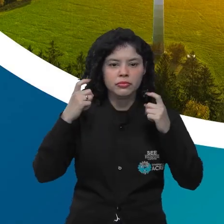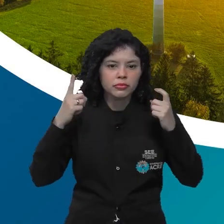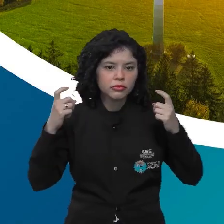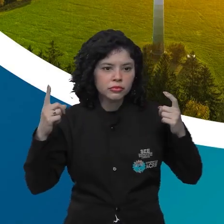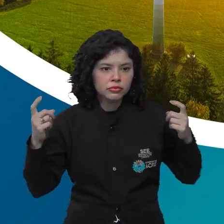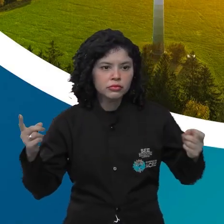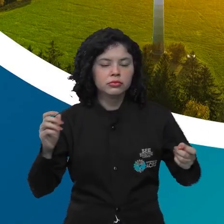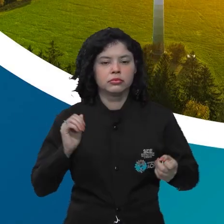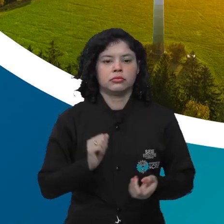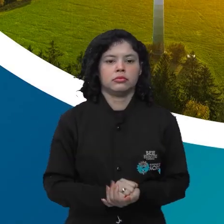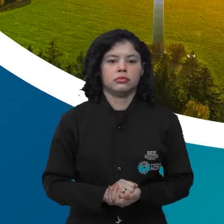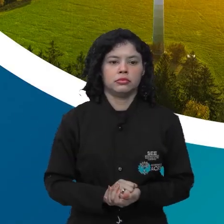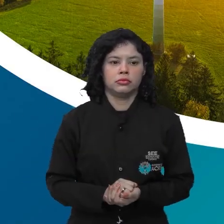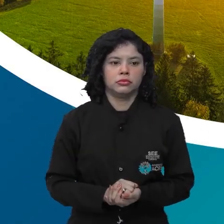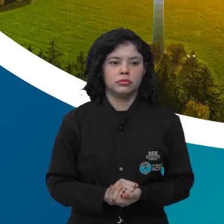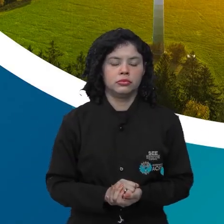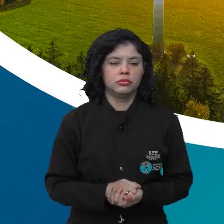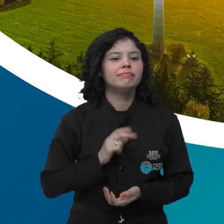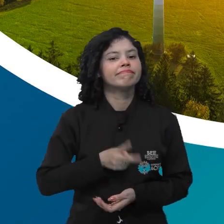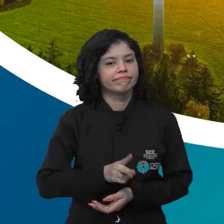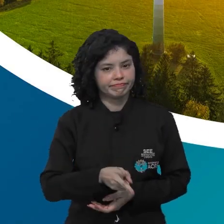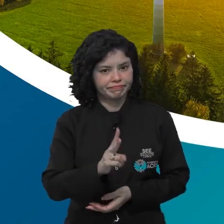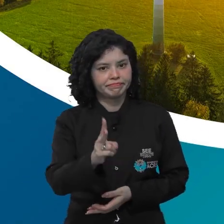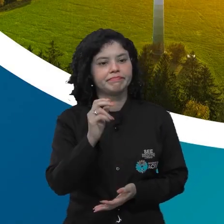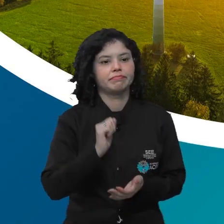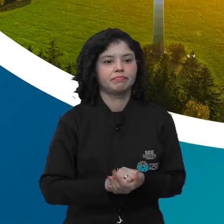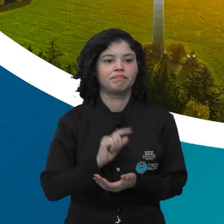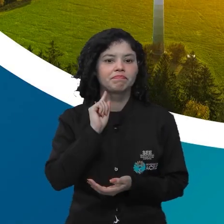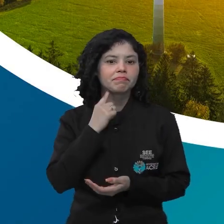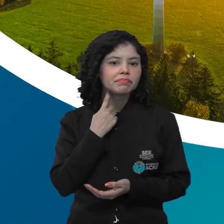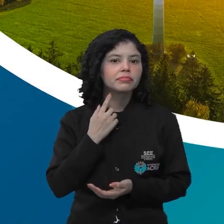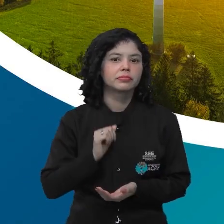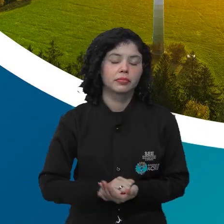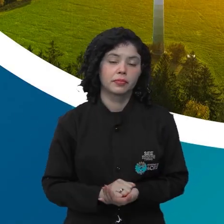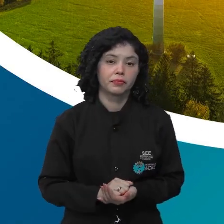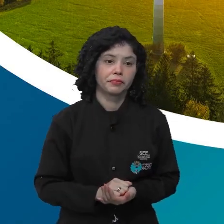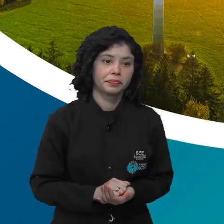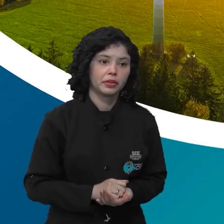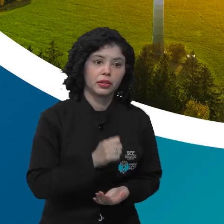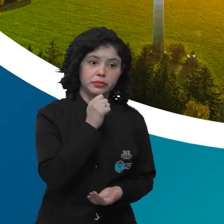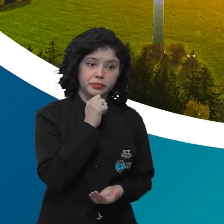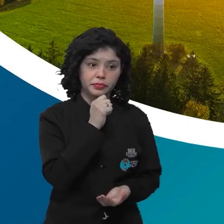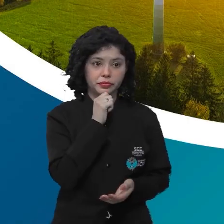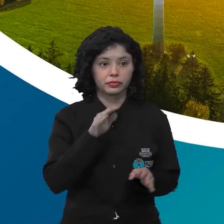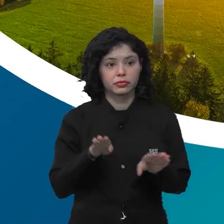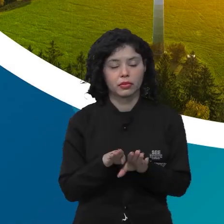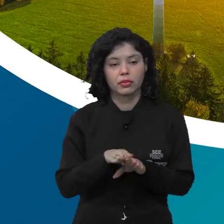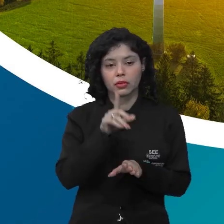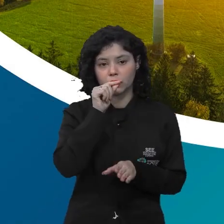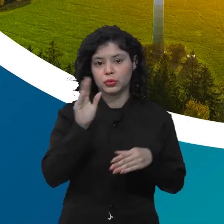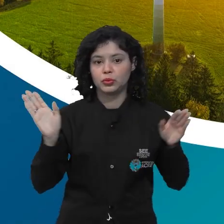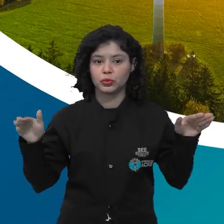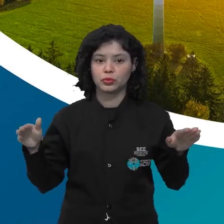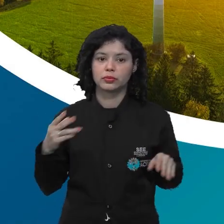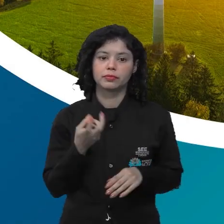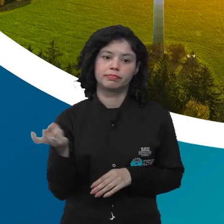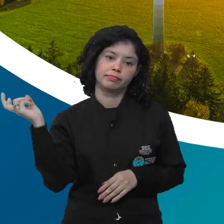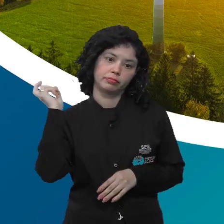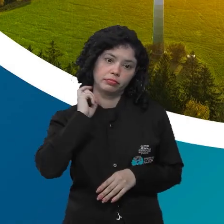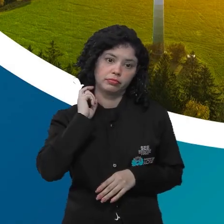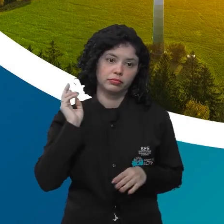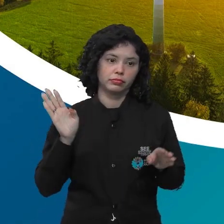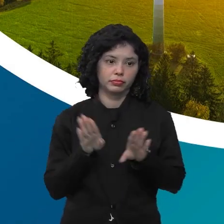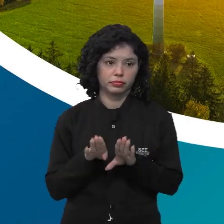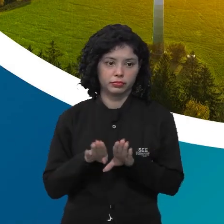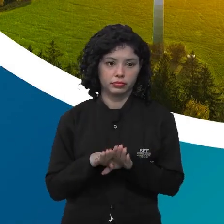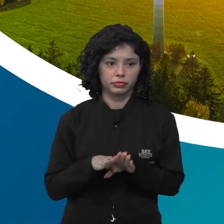ruído, né? Então, fica aquele barulho constante, também a sujeira que é produzida. Além de afetar ali as aves e os morcegos, e tem